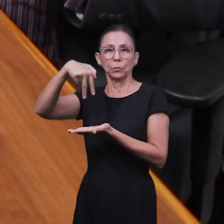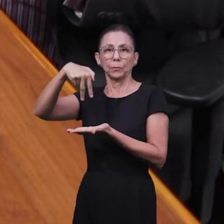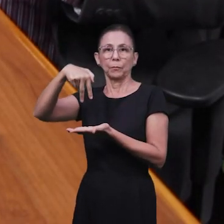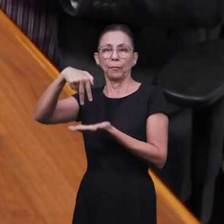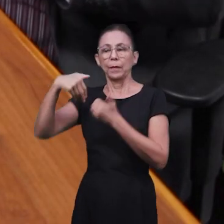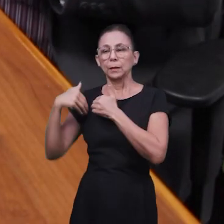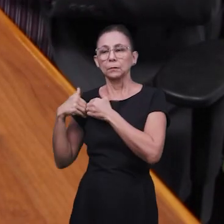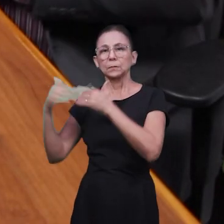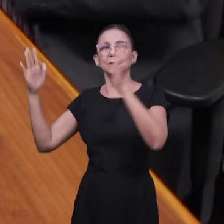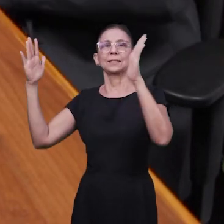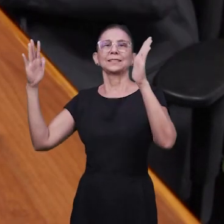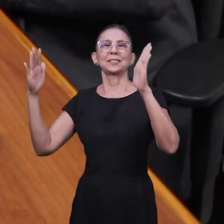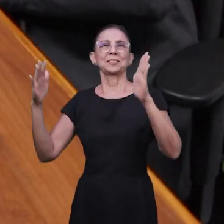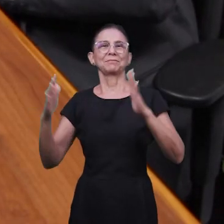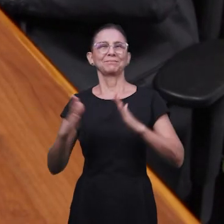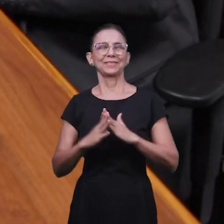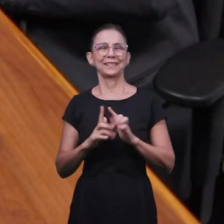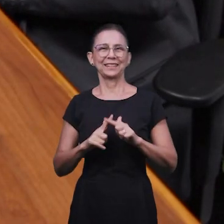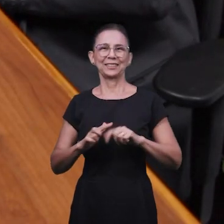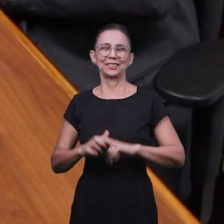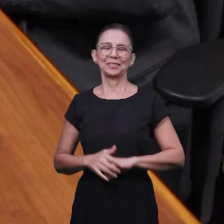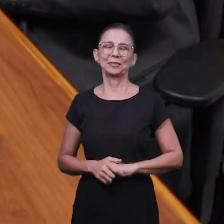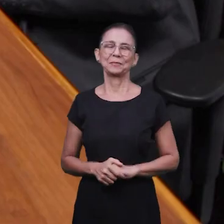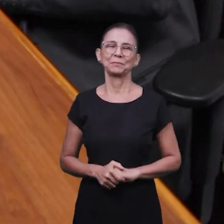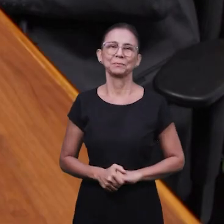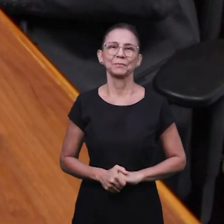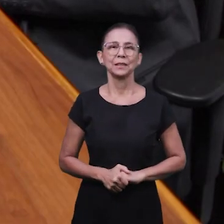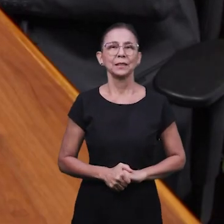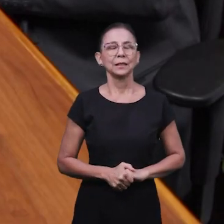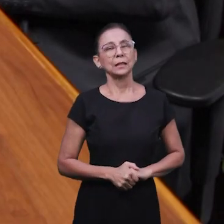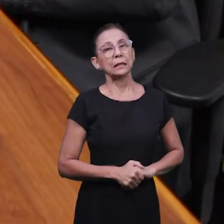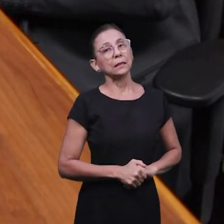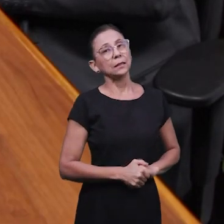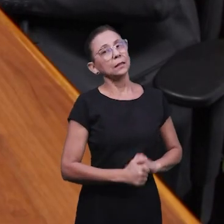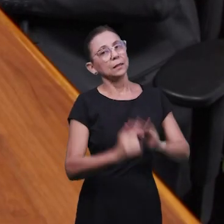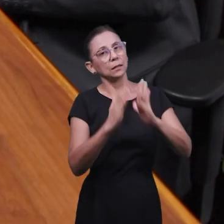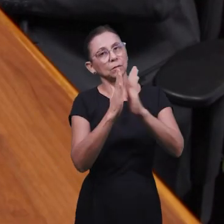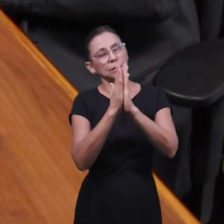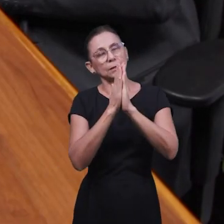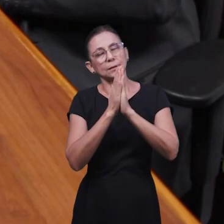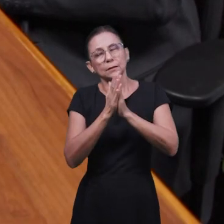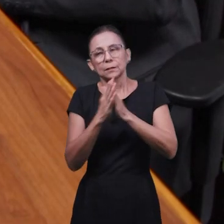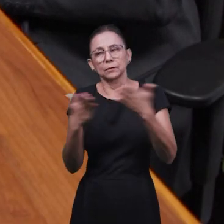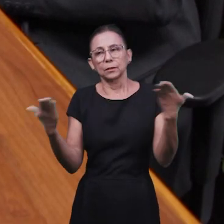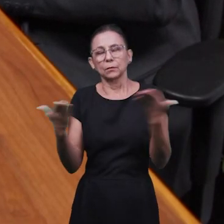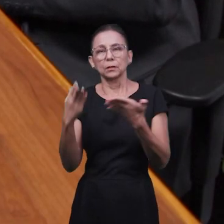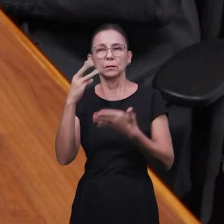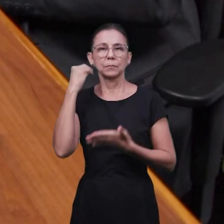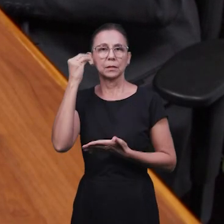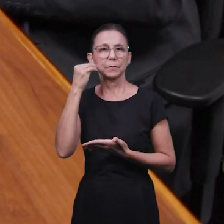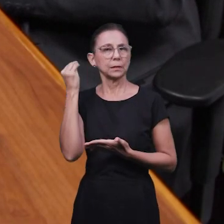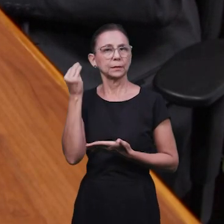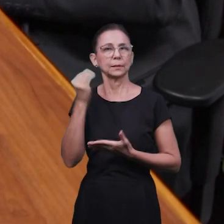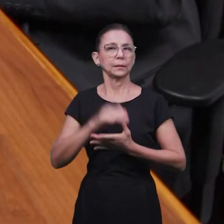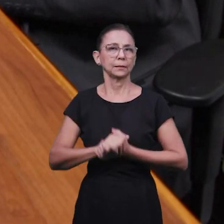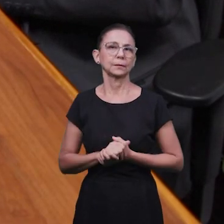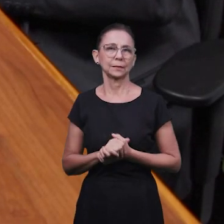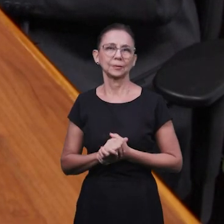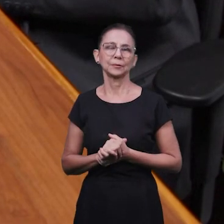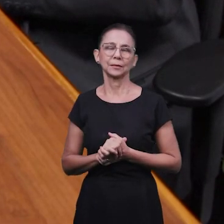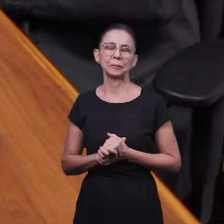início da igreja. Né? E aí a oração ela passou a ser uma experiência cotidiana da